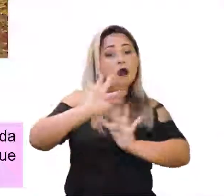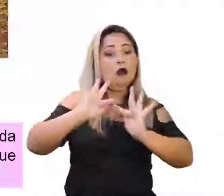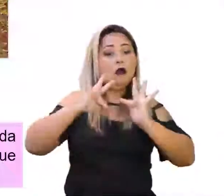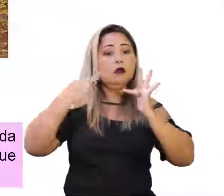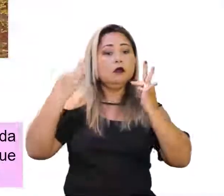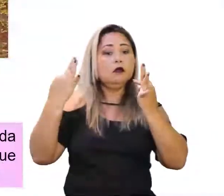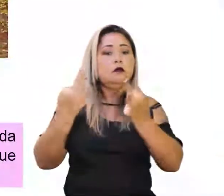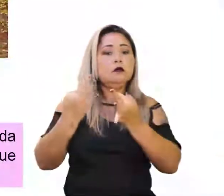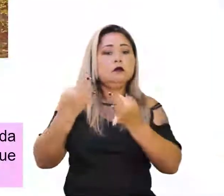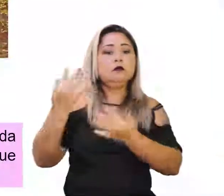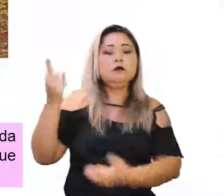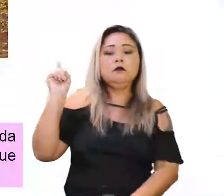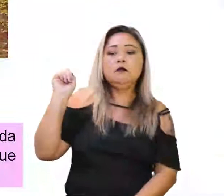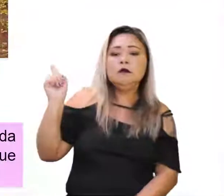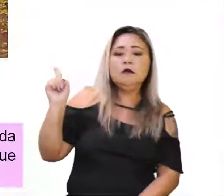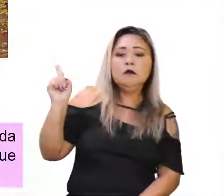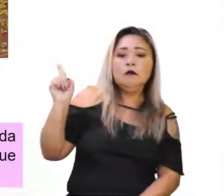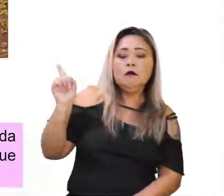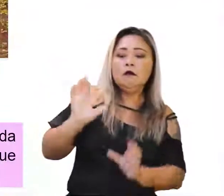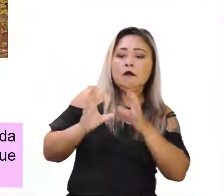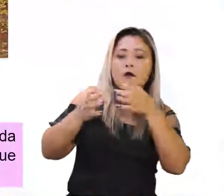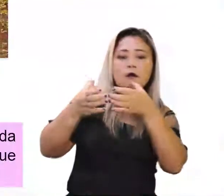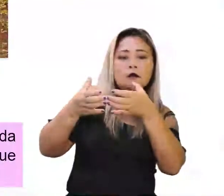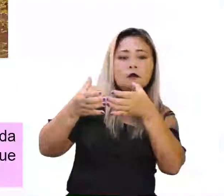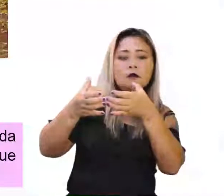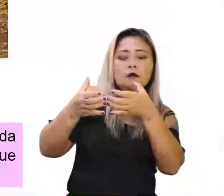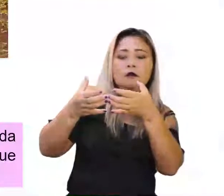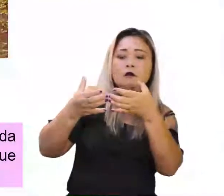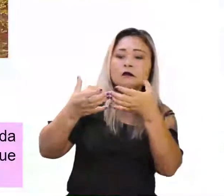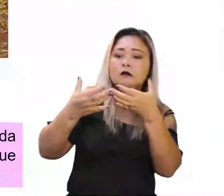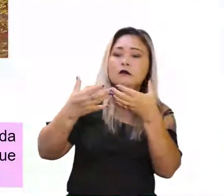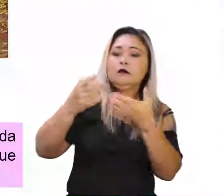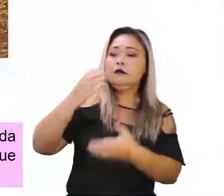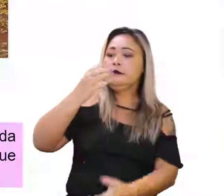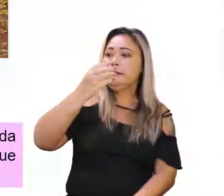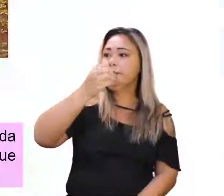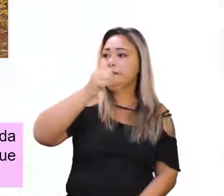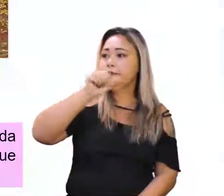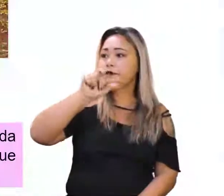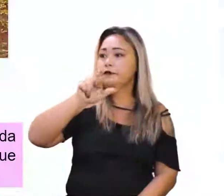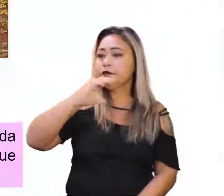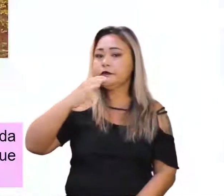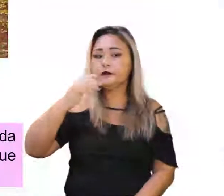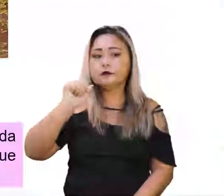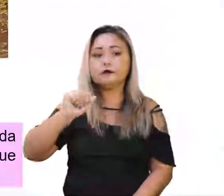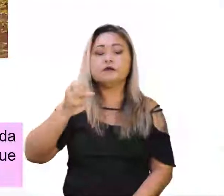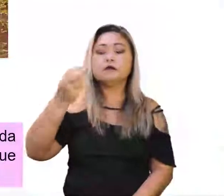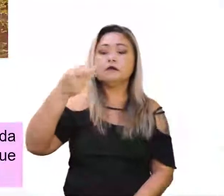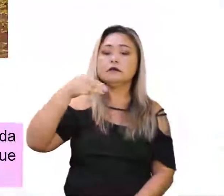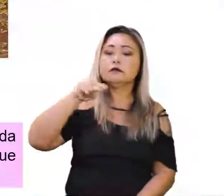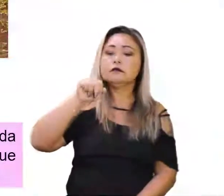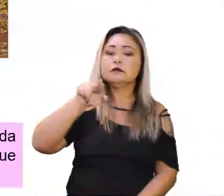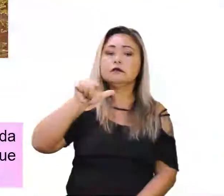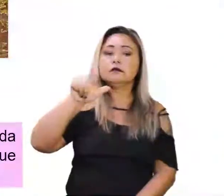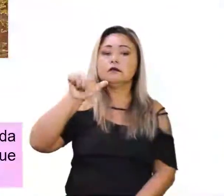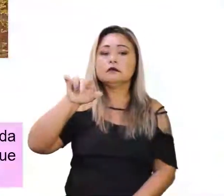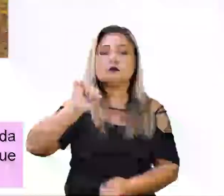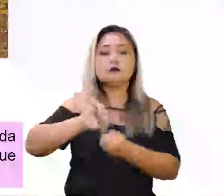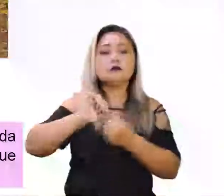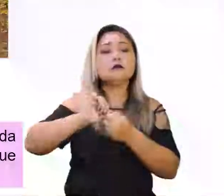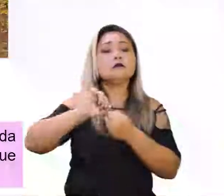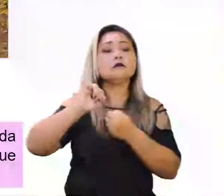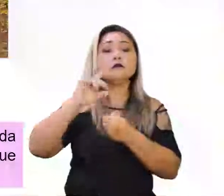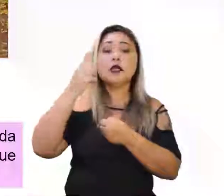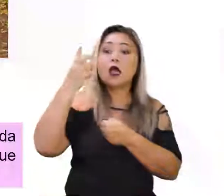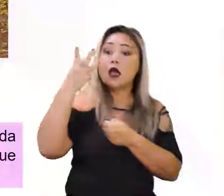companhia Carroça de Mamulengos, há mais de 3 décadas, viajam pelo Brasil com espetáculos que misturam